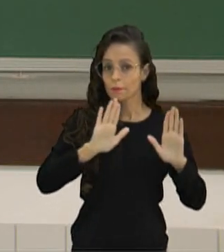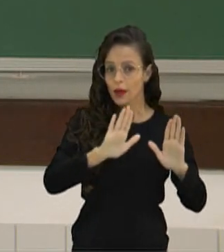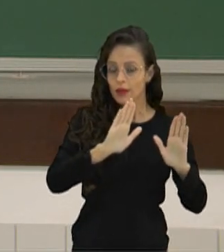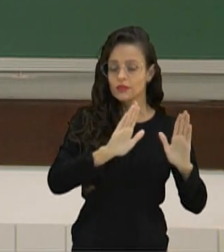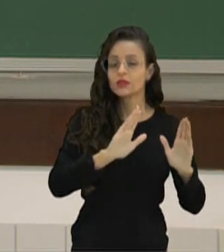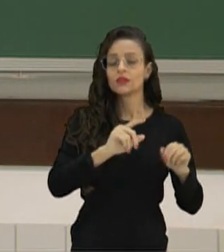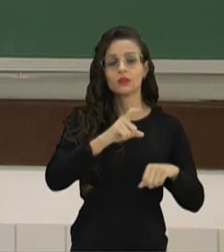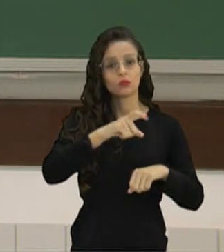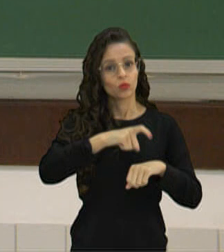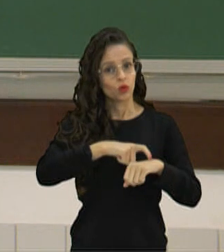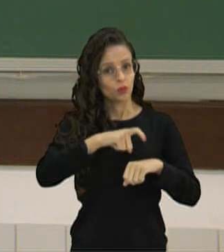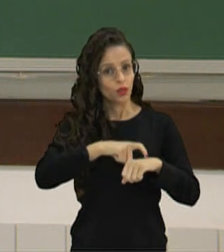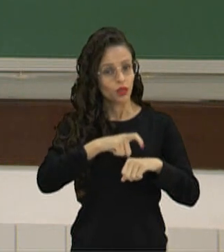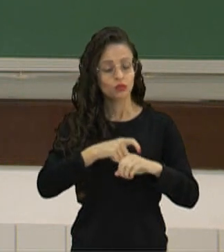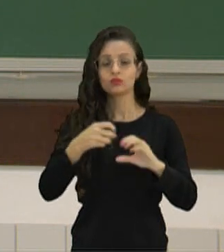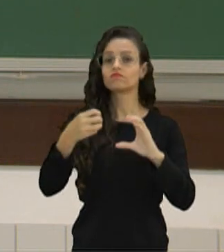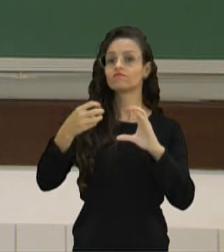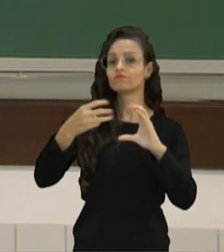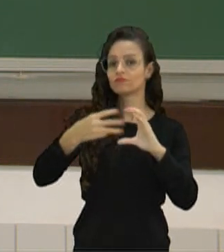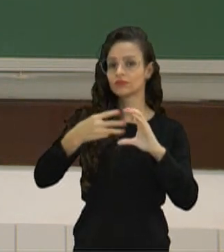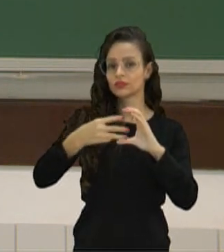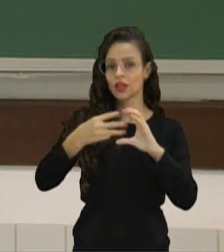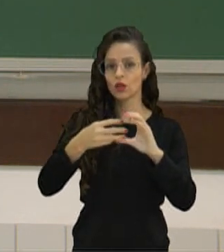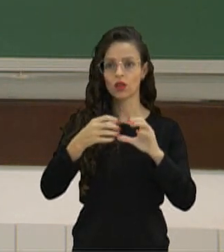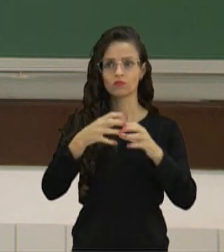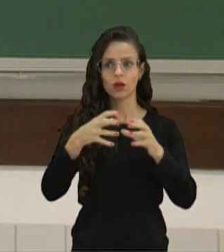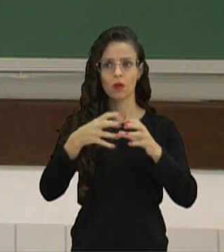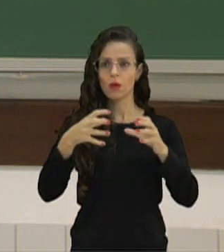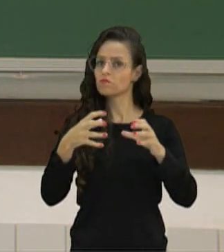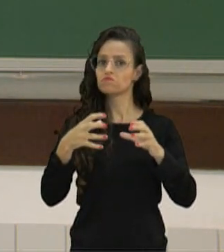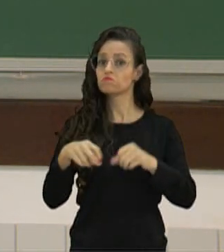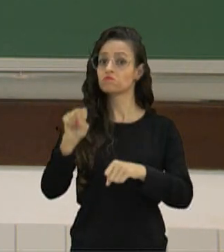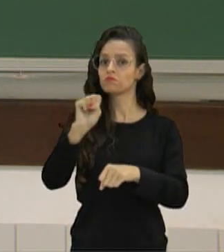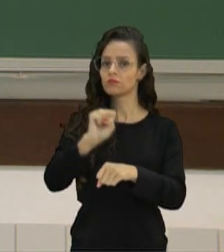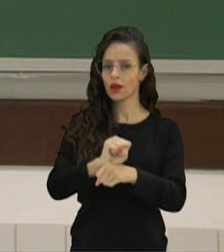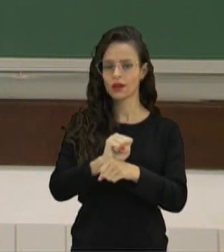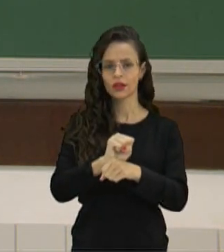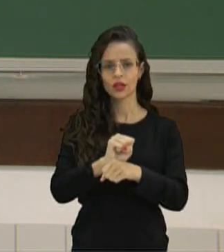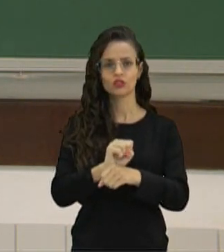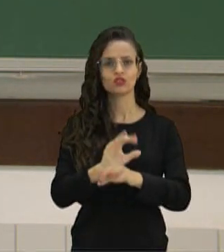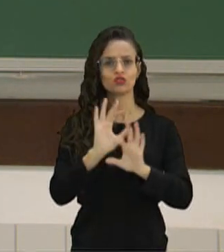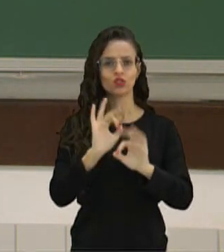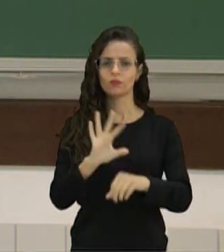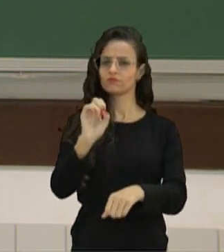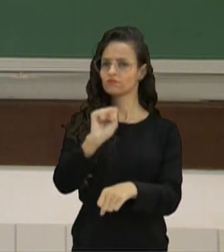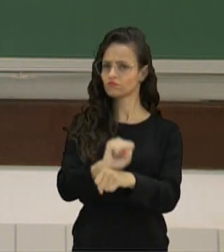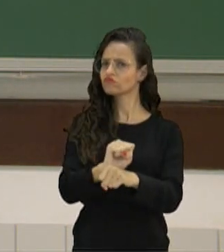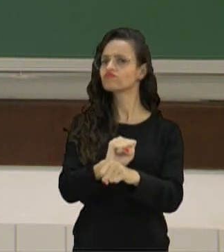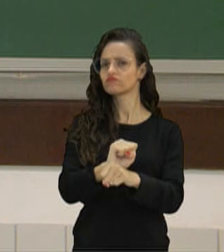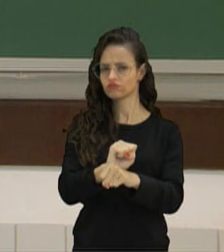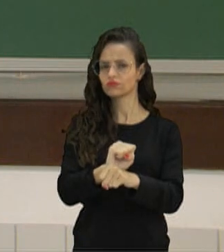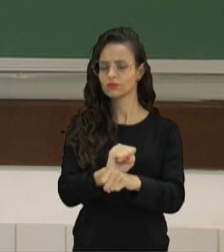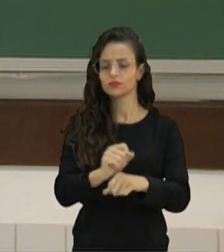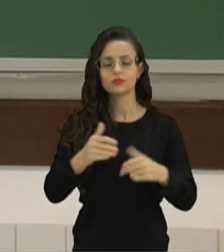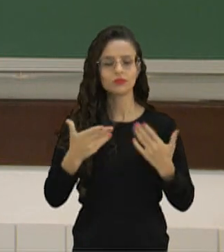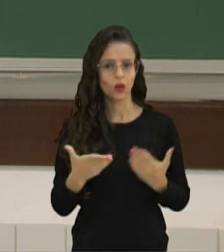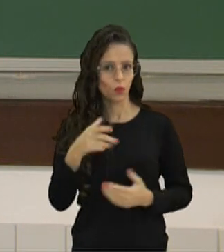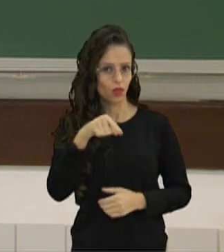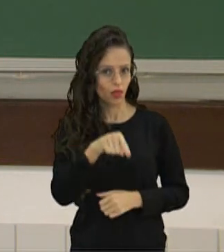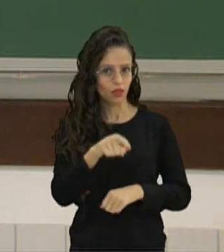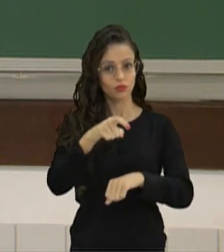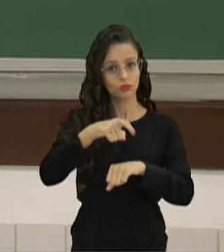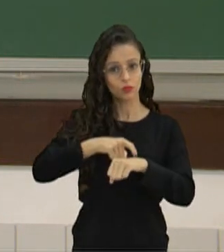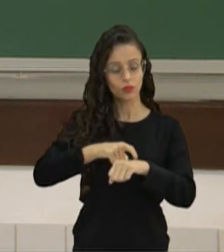chega um momento que as nossas células deixam de crescer, que elas, vamos dizer assim, que elas estacionariam. Então, nesse